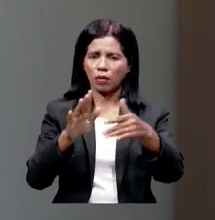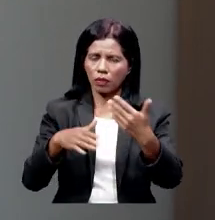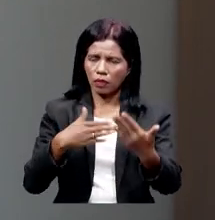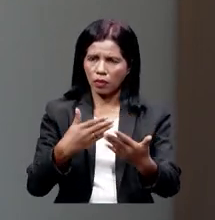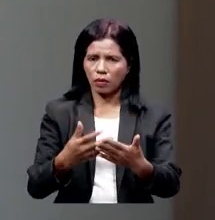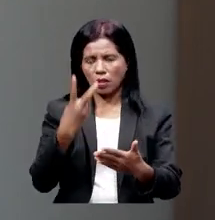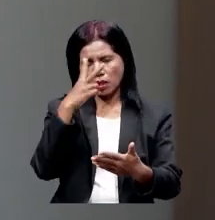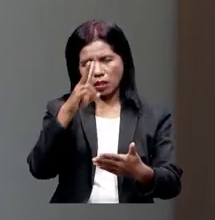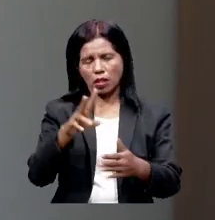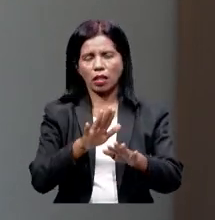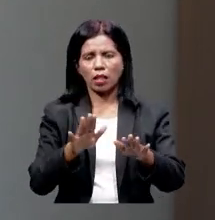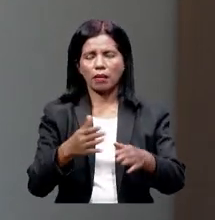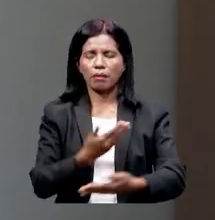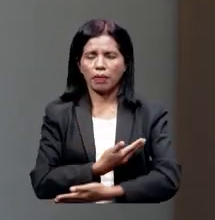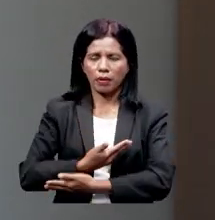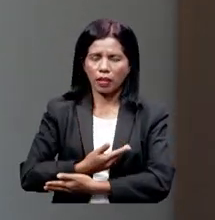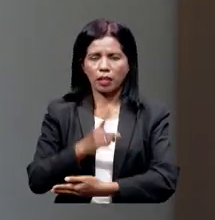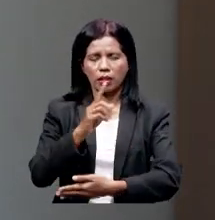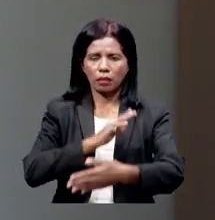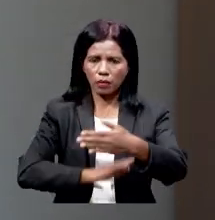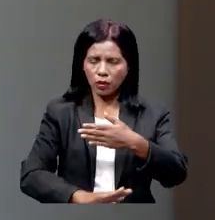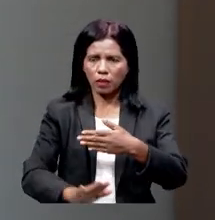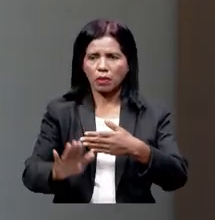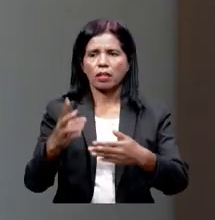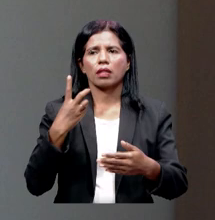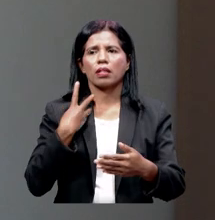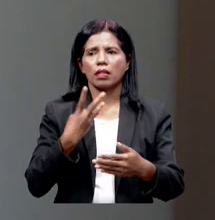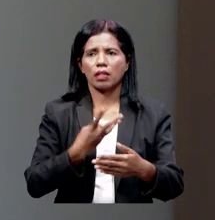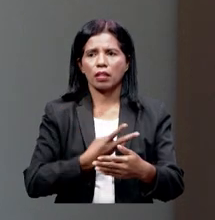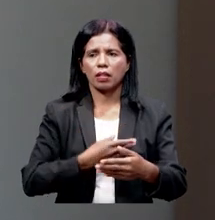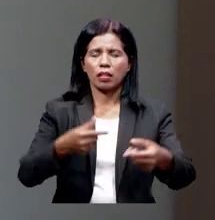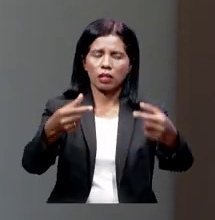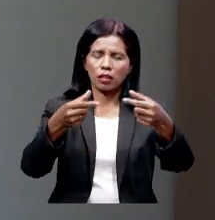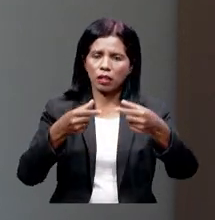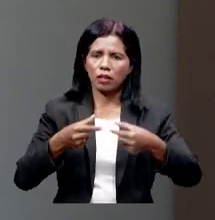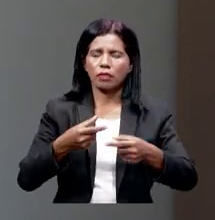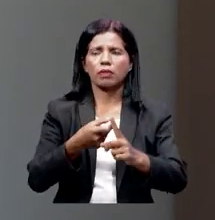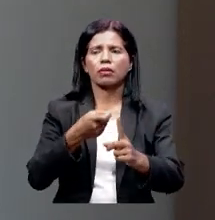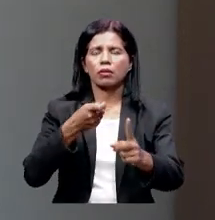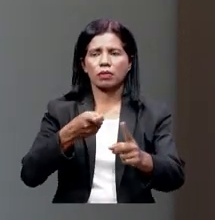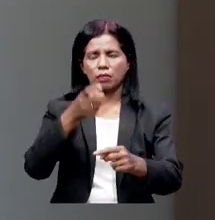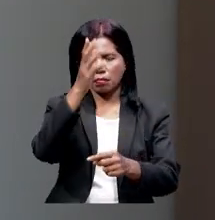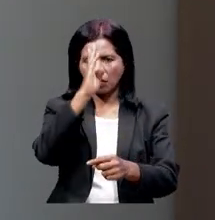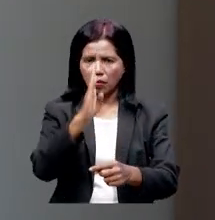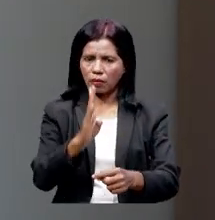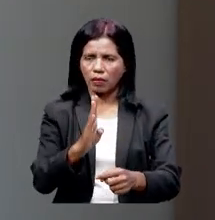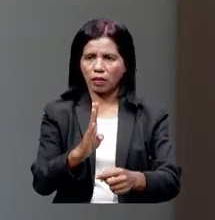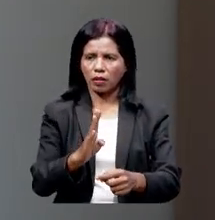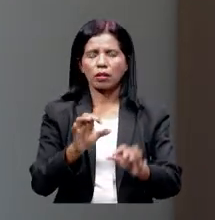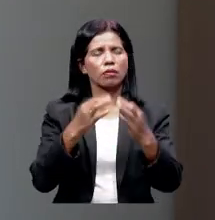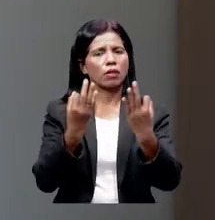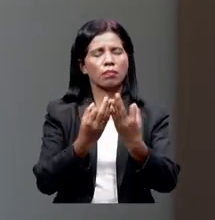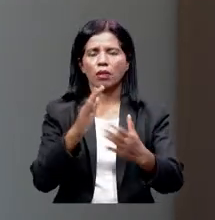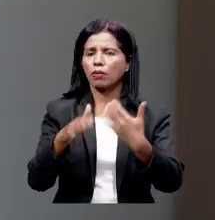Hare quando lavare quando Moris mai ne idane. Presente de mai husi maromak ne familia